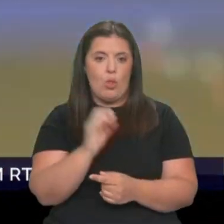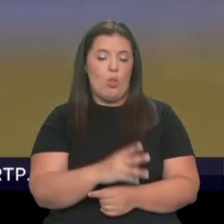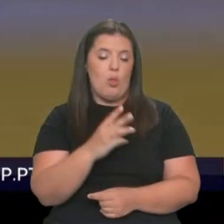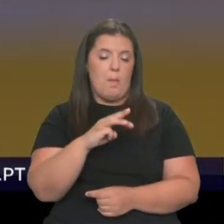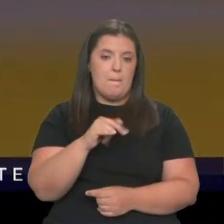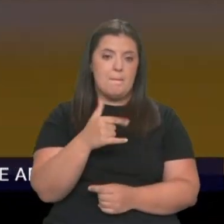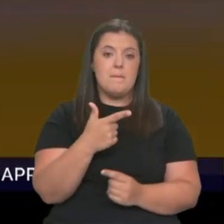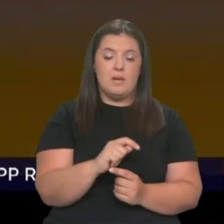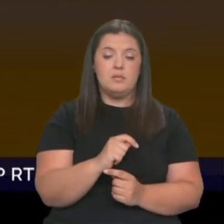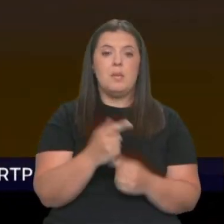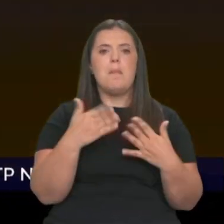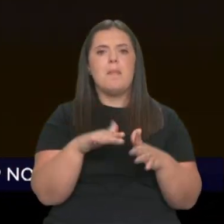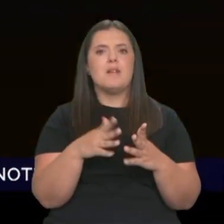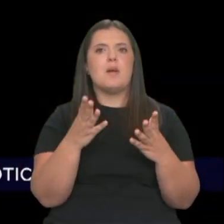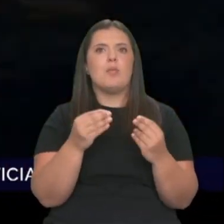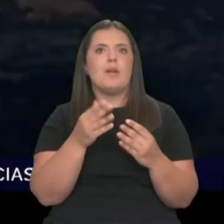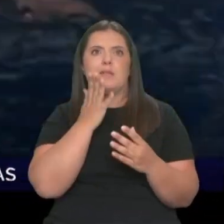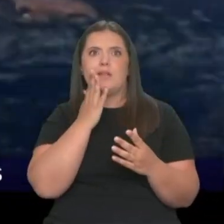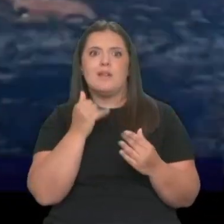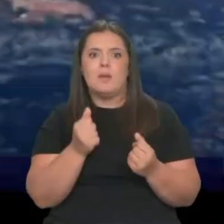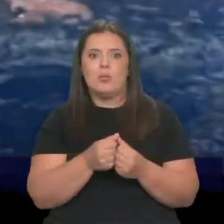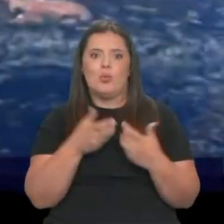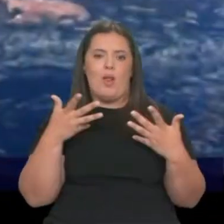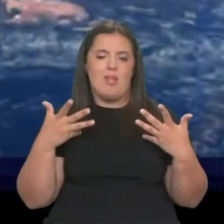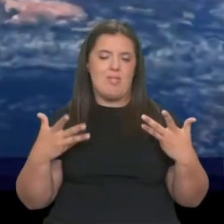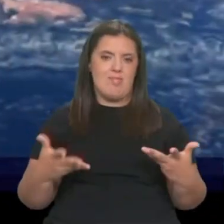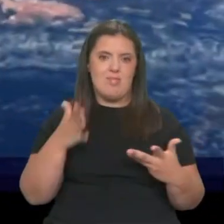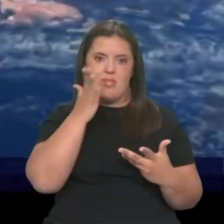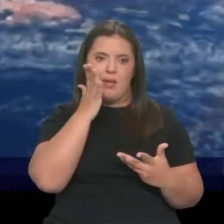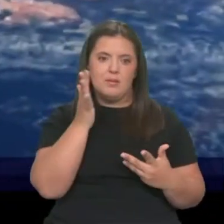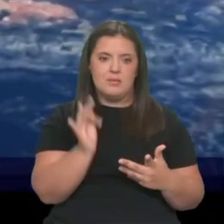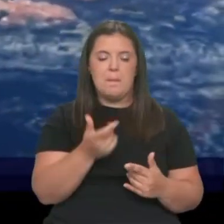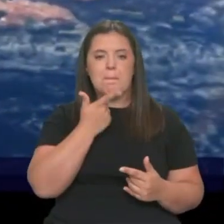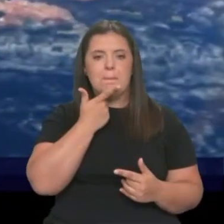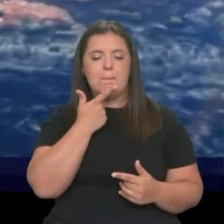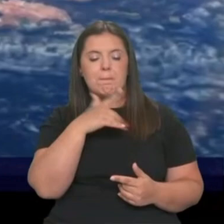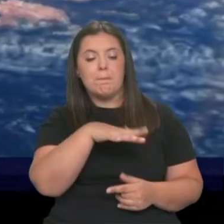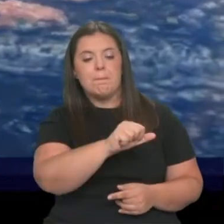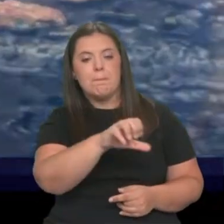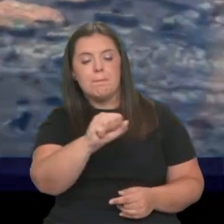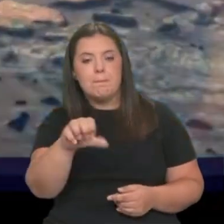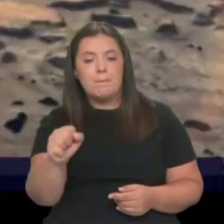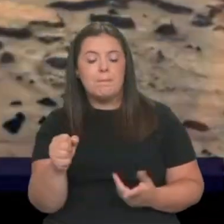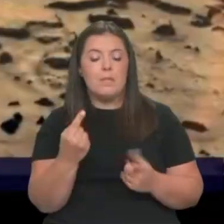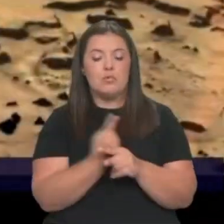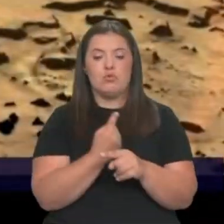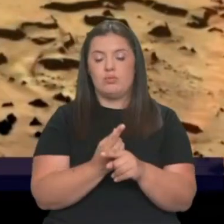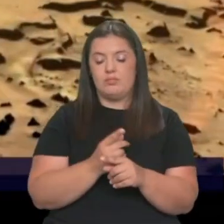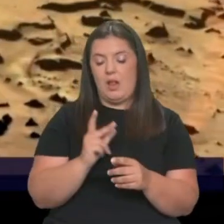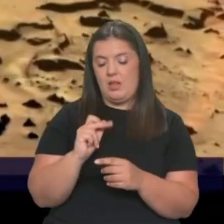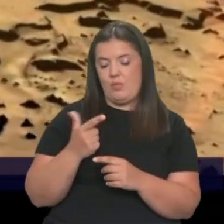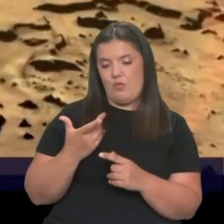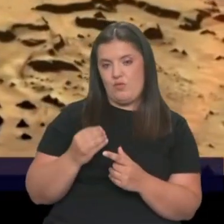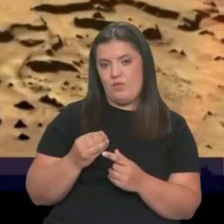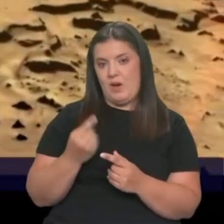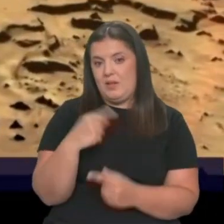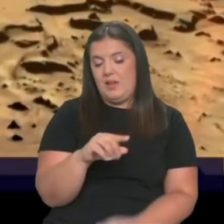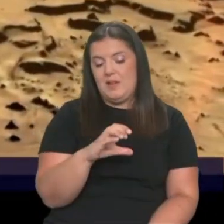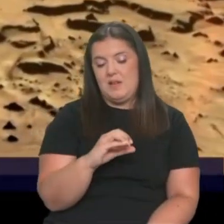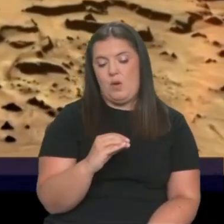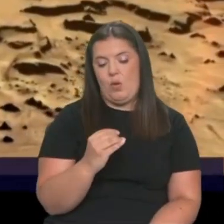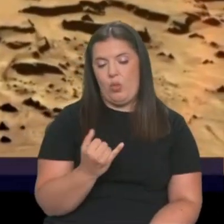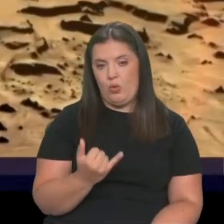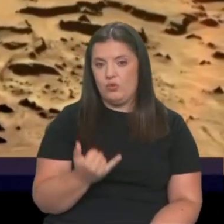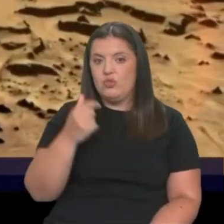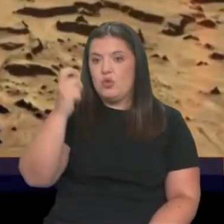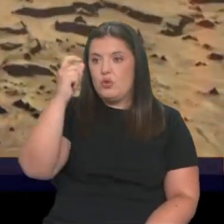Mas não deixa de ser uma tentação muito grande tentar identificar como este complô entre atmosferas ricas em dióxido de carbono e o